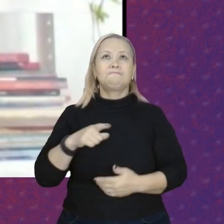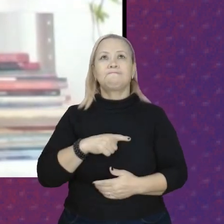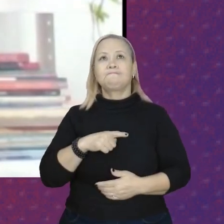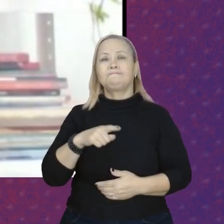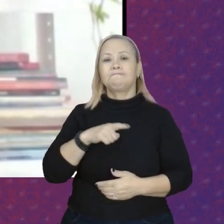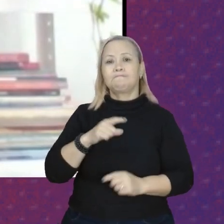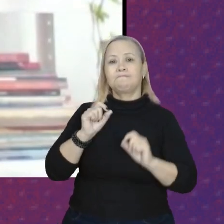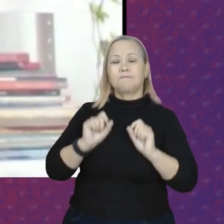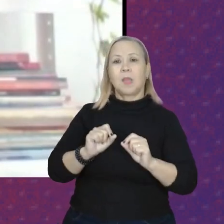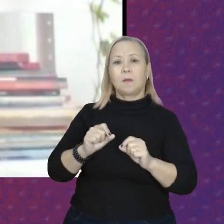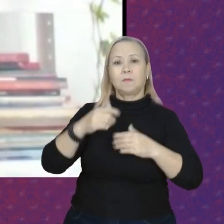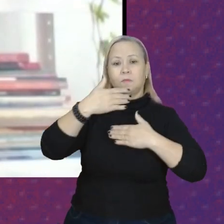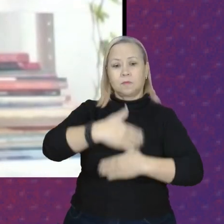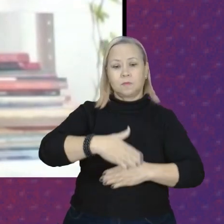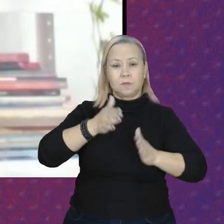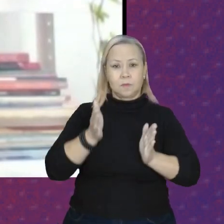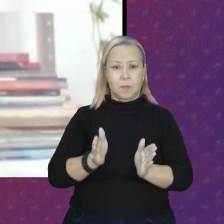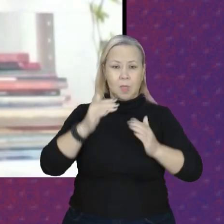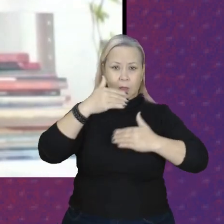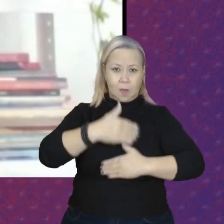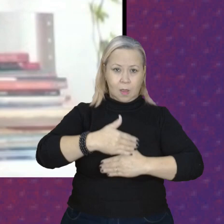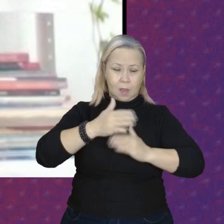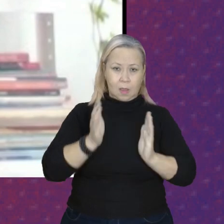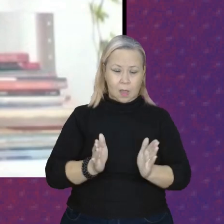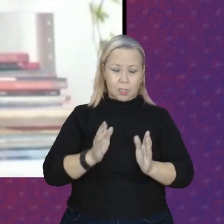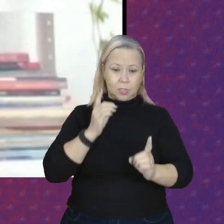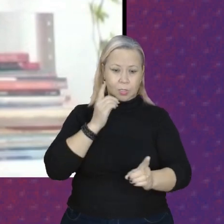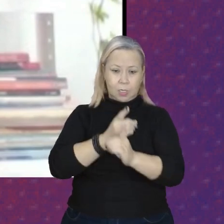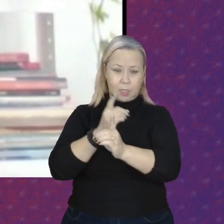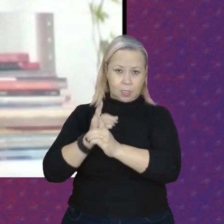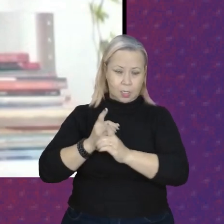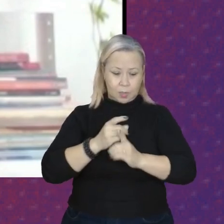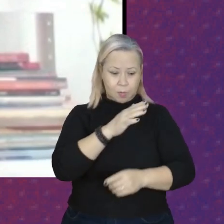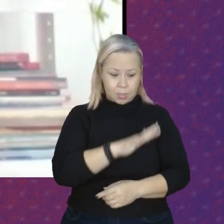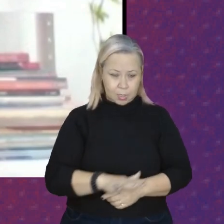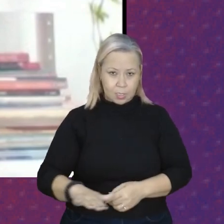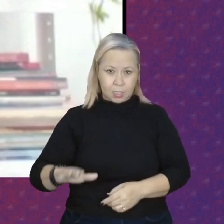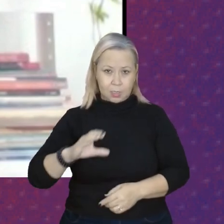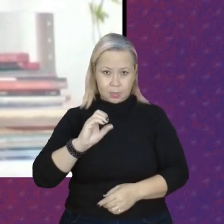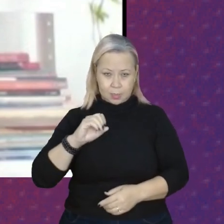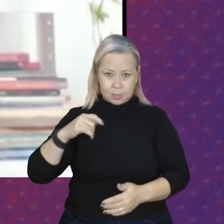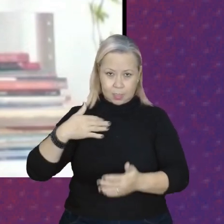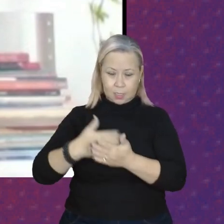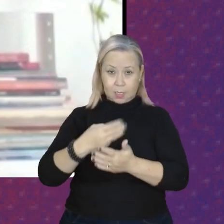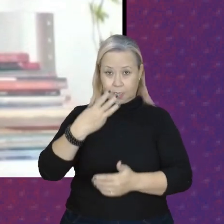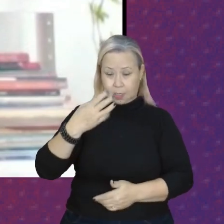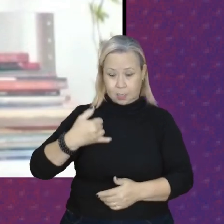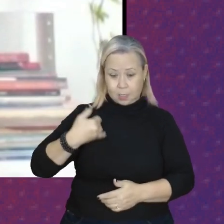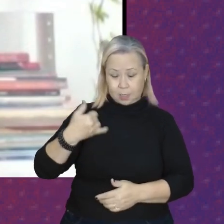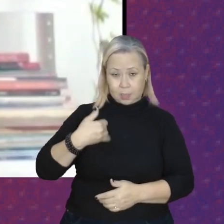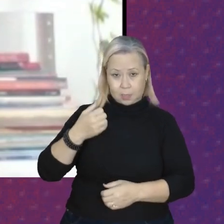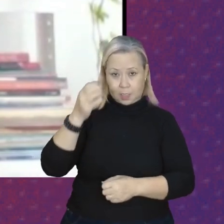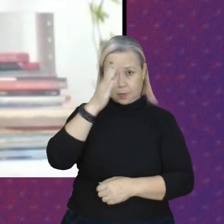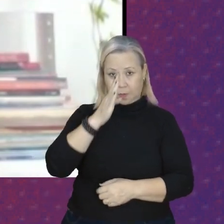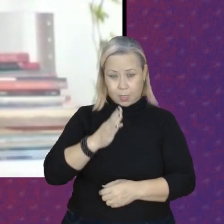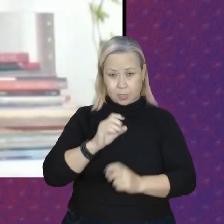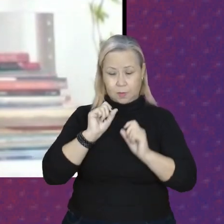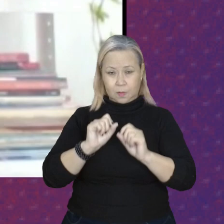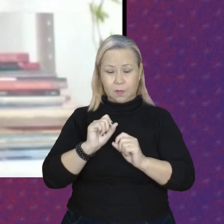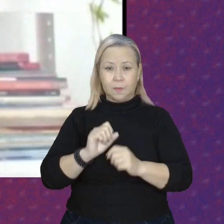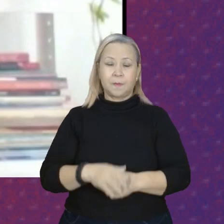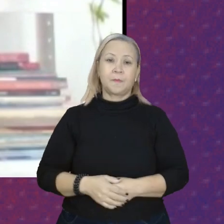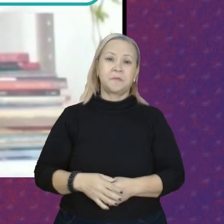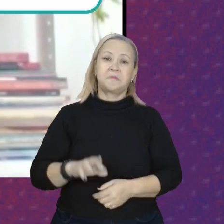uma taxa de atendimento de crianças de 0 a 3 anos no Brasil que não chega